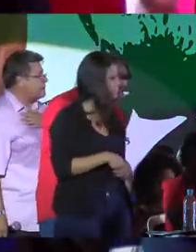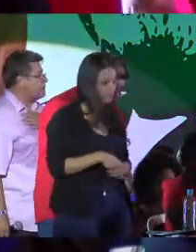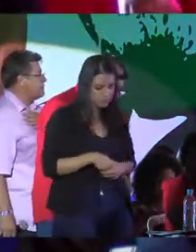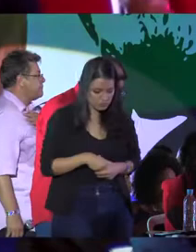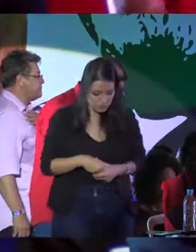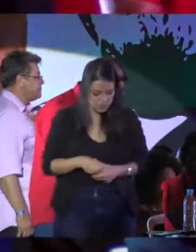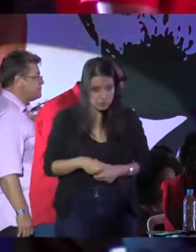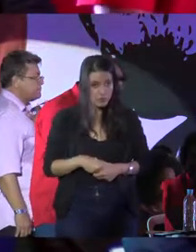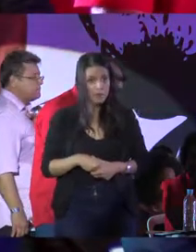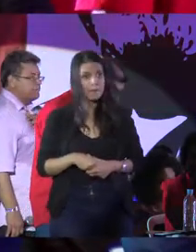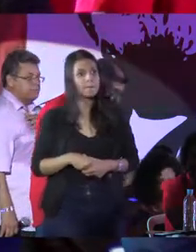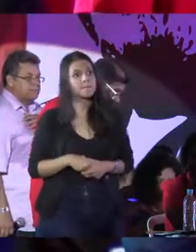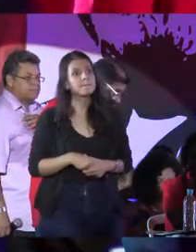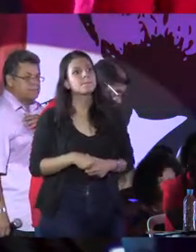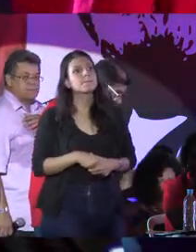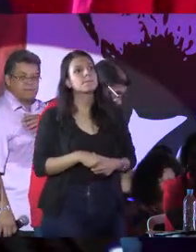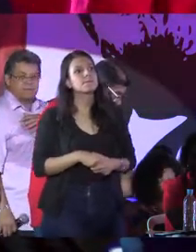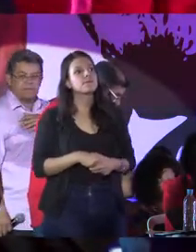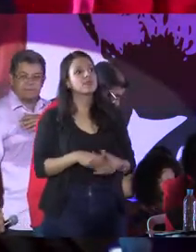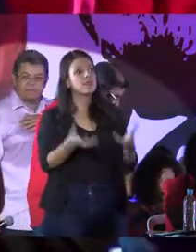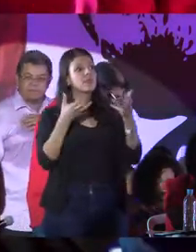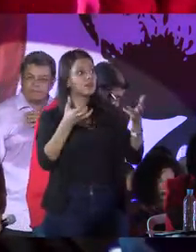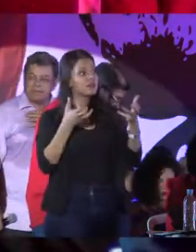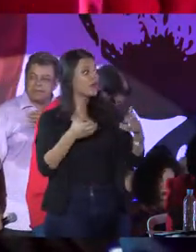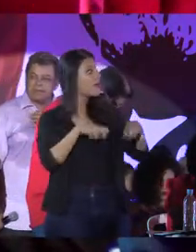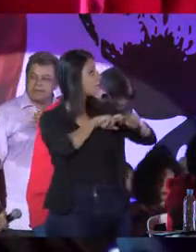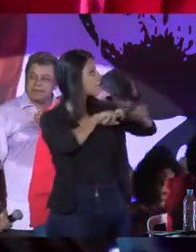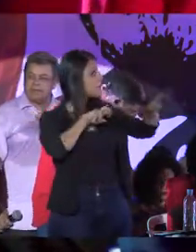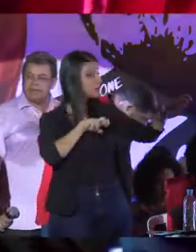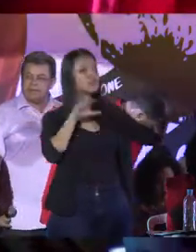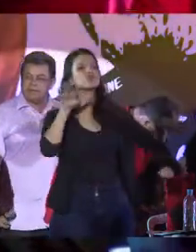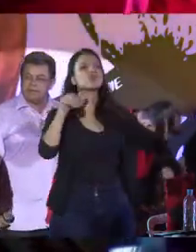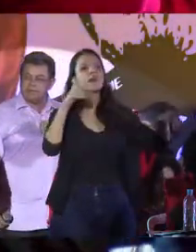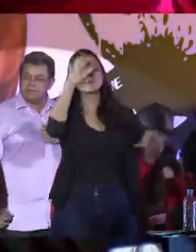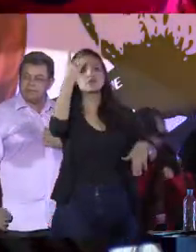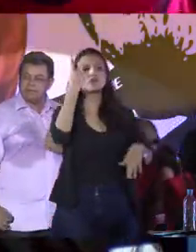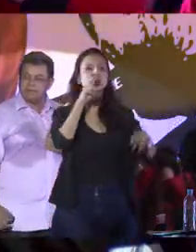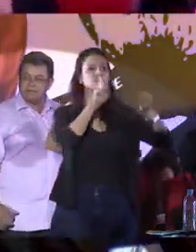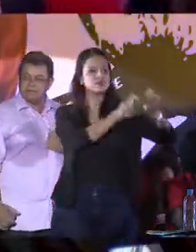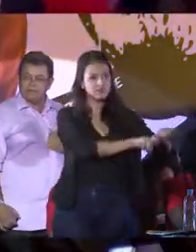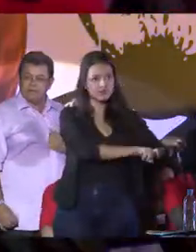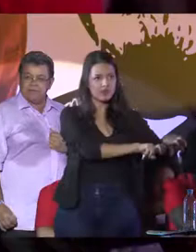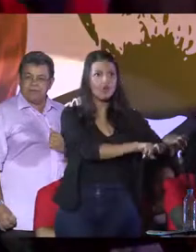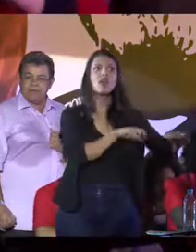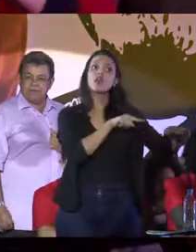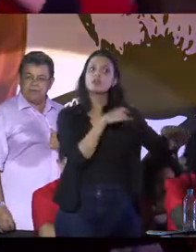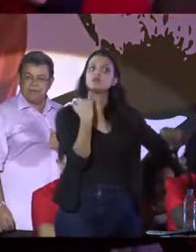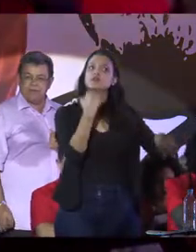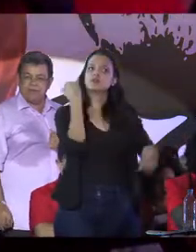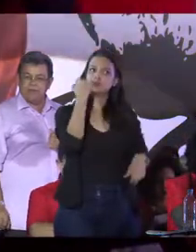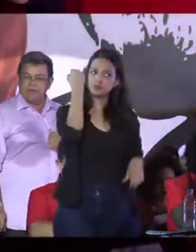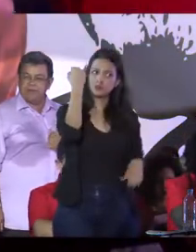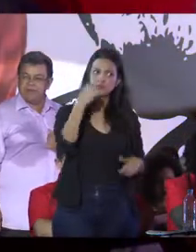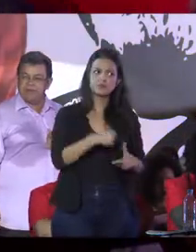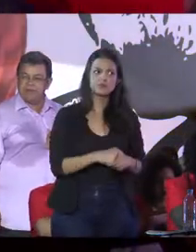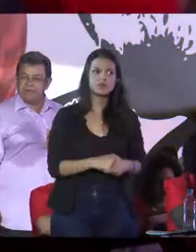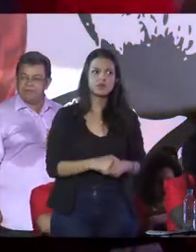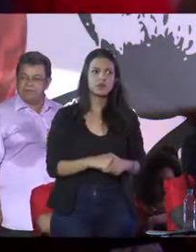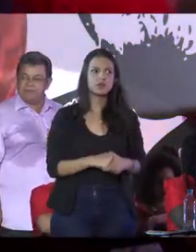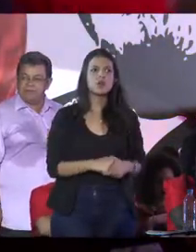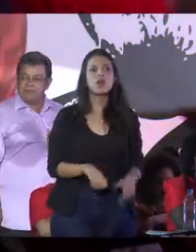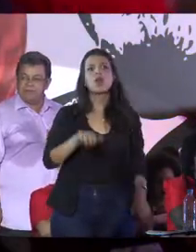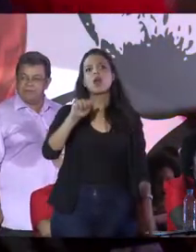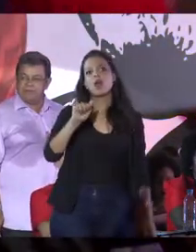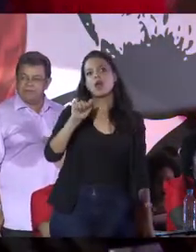queria expandir um pouquinho mais a nossa mesa com dois companheiros que são muito valorosos também. O primeiro é o